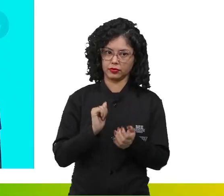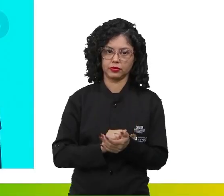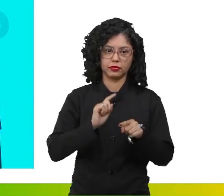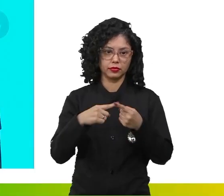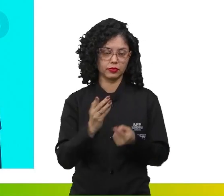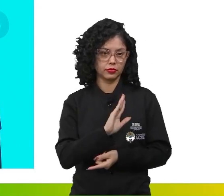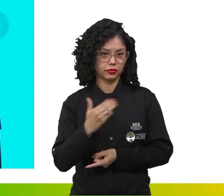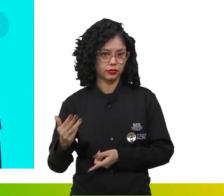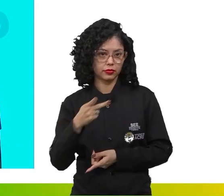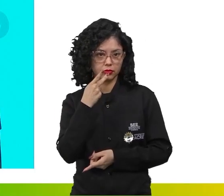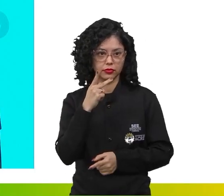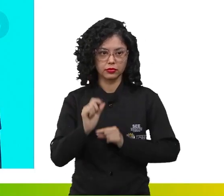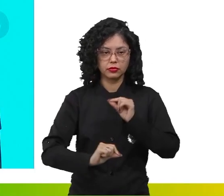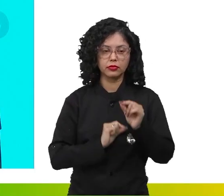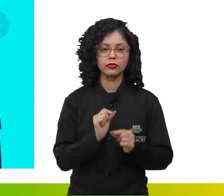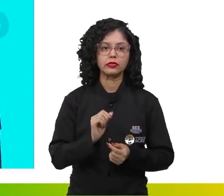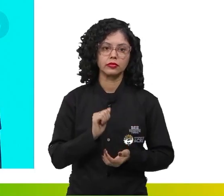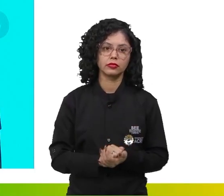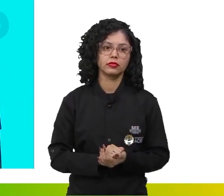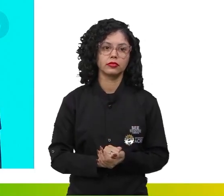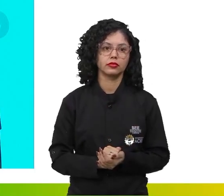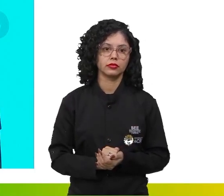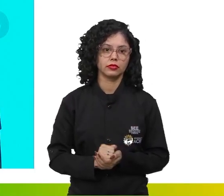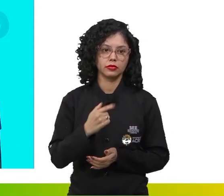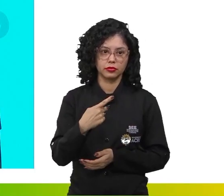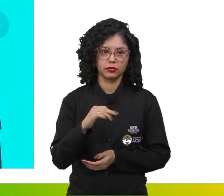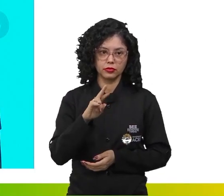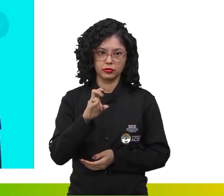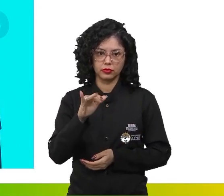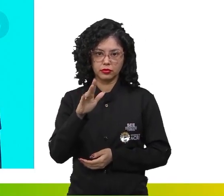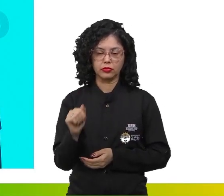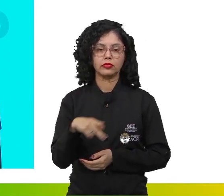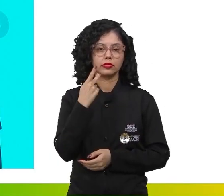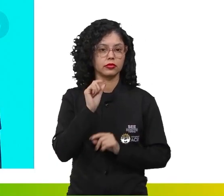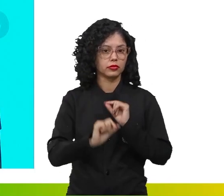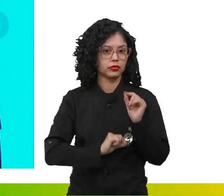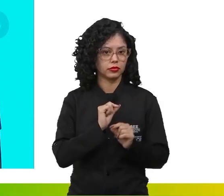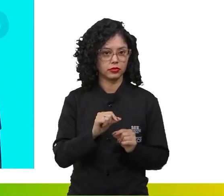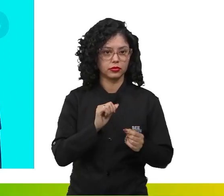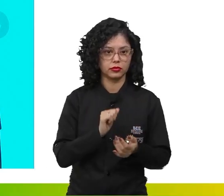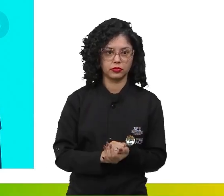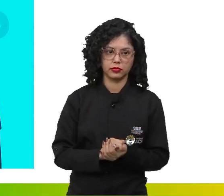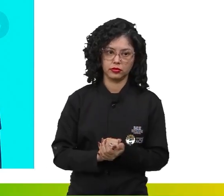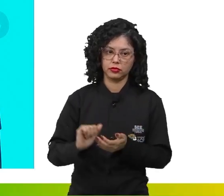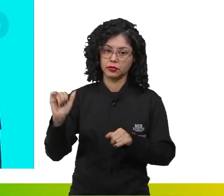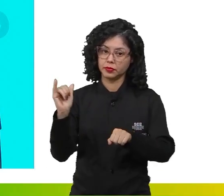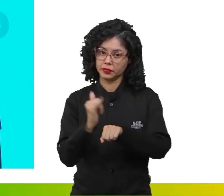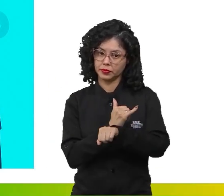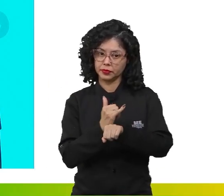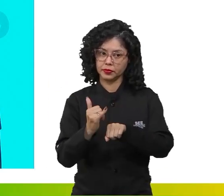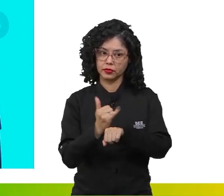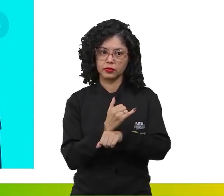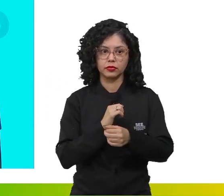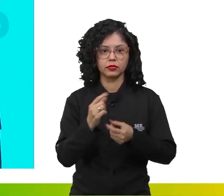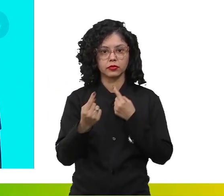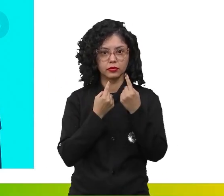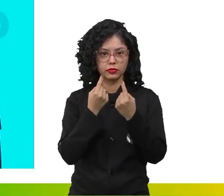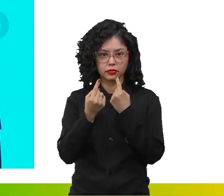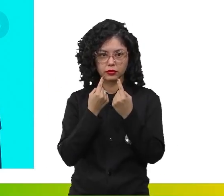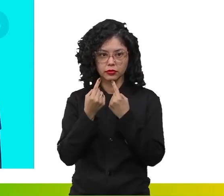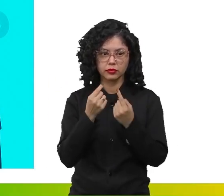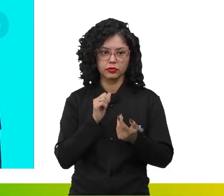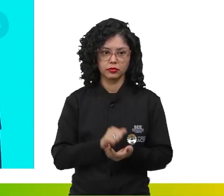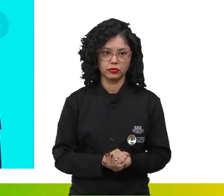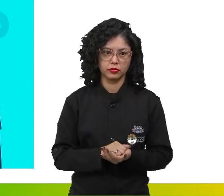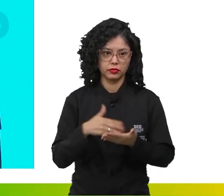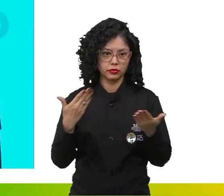Mas quando nós falamos de publicidade, nós falamos de estratégias de comunicação.